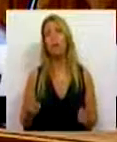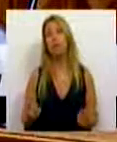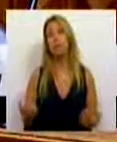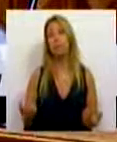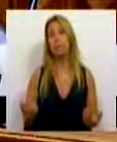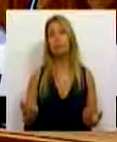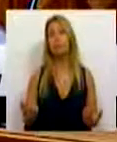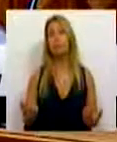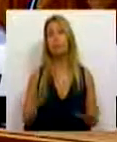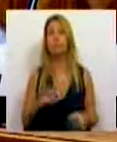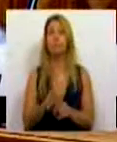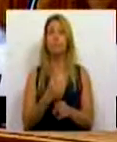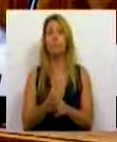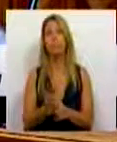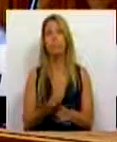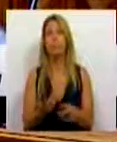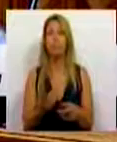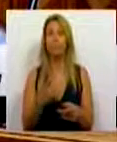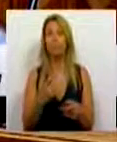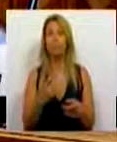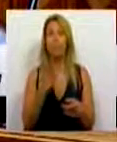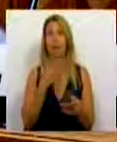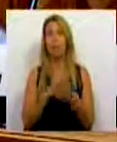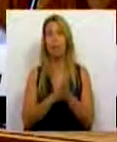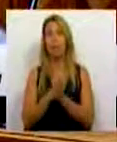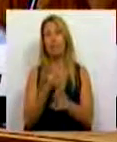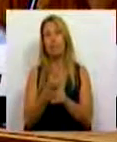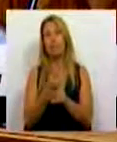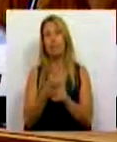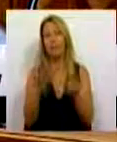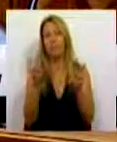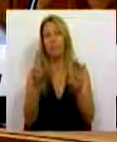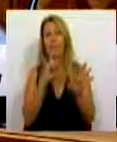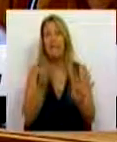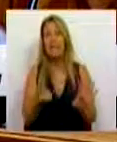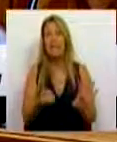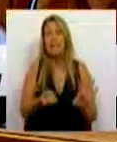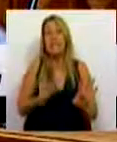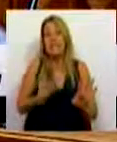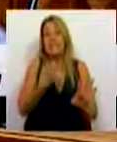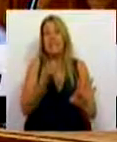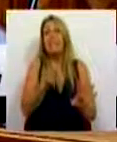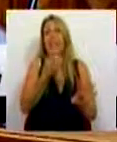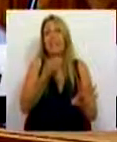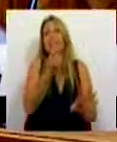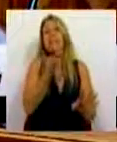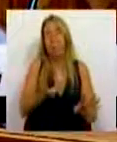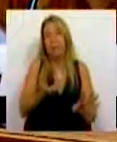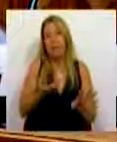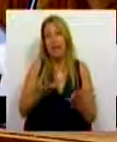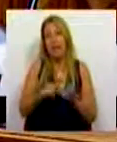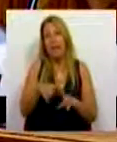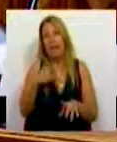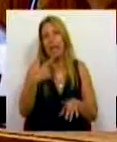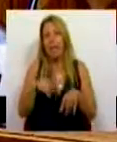utilizando a mesma, digamos, simpatia e elasticidade com que a Sra. Presidente tem